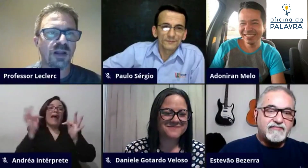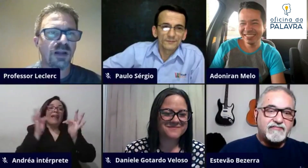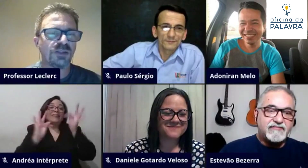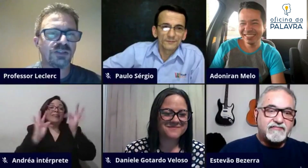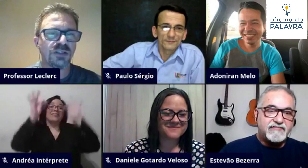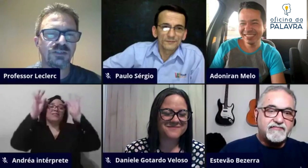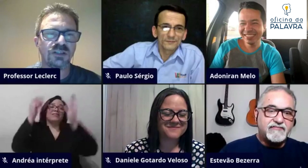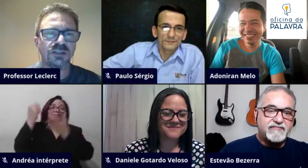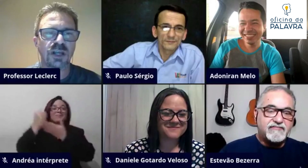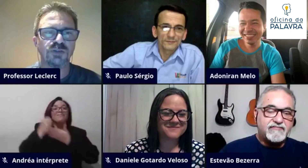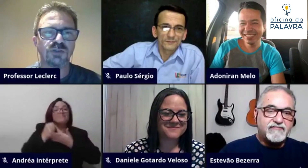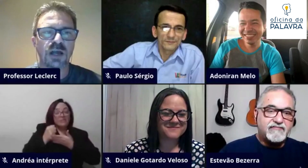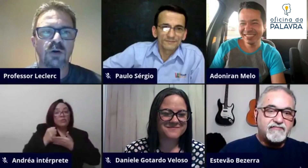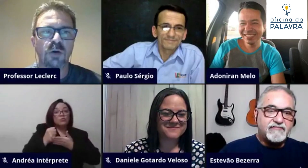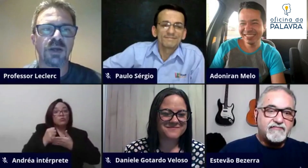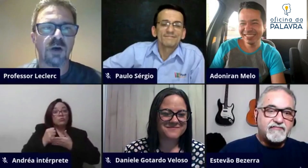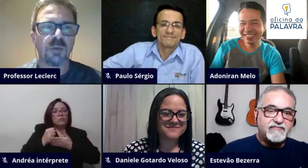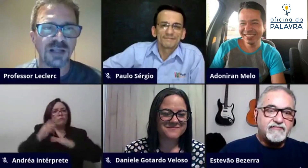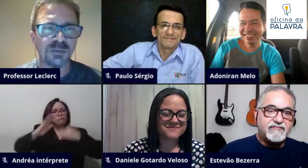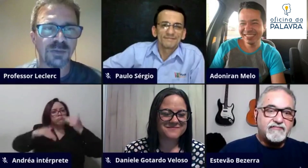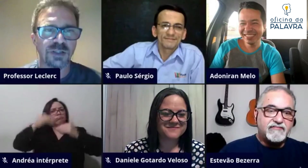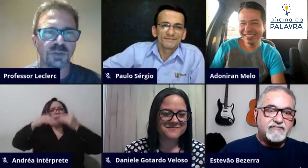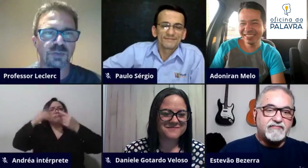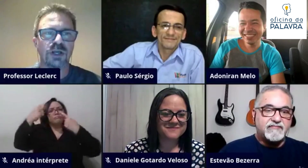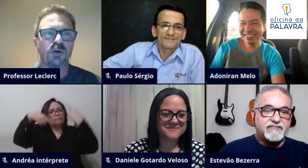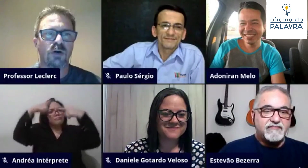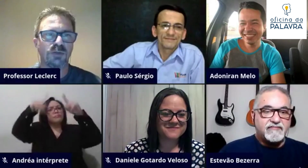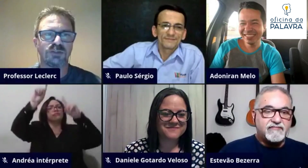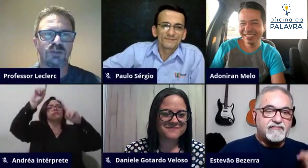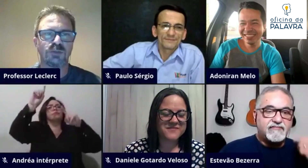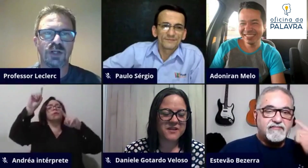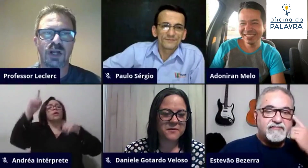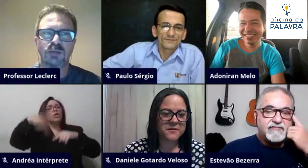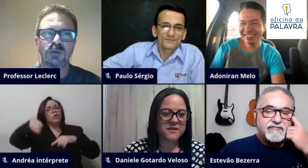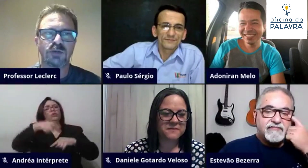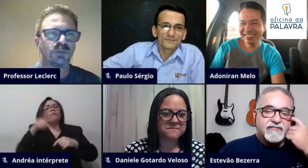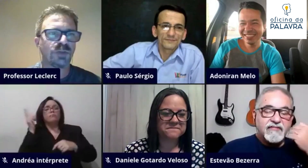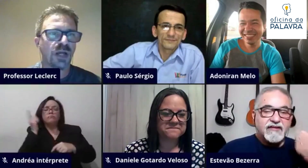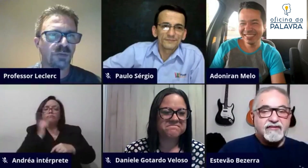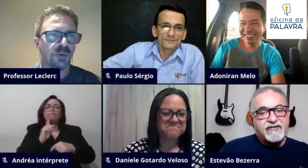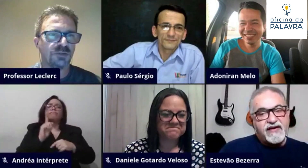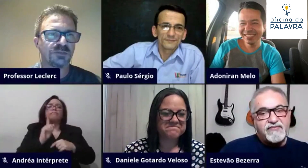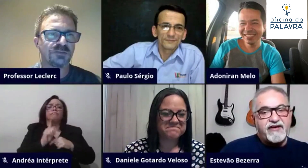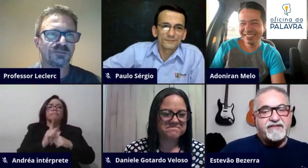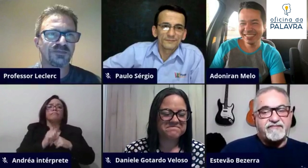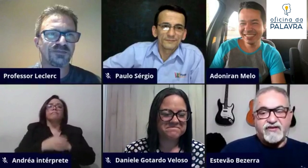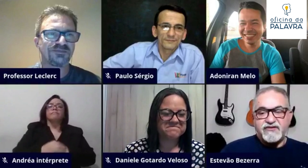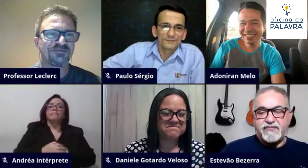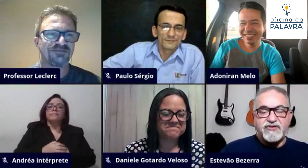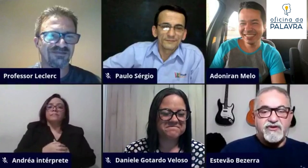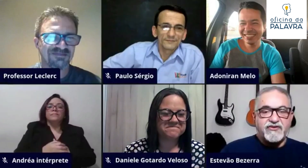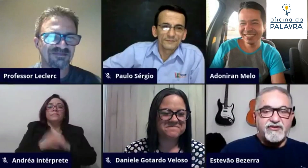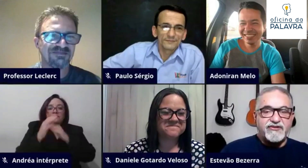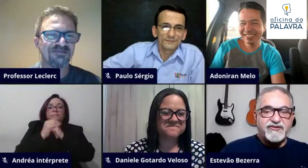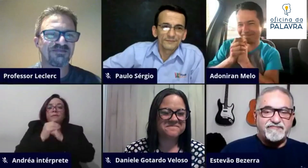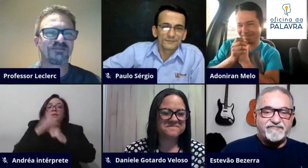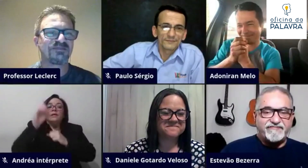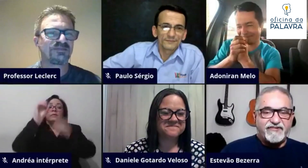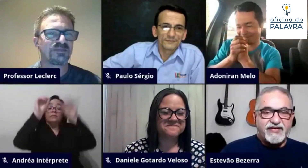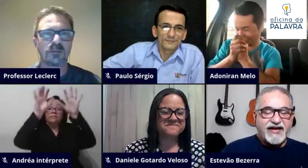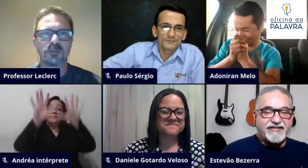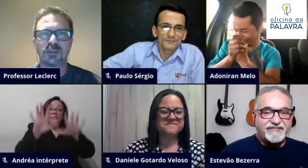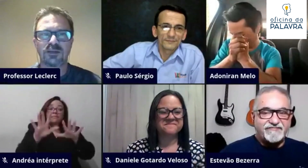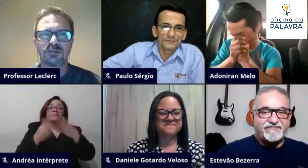possa trabalhar bastante aí, ajudar e cooperar o máximo que a gente puder com a obra de Deus. Obrigado, amigos. Obrigado, irmãos. Amém. Deus abençoe a